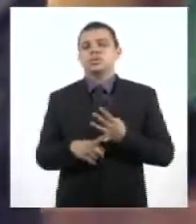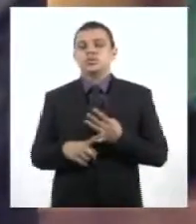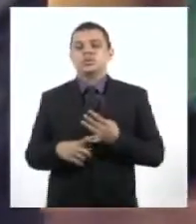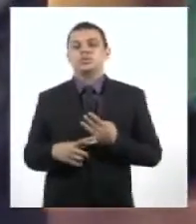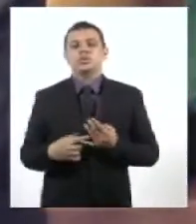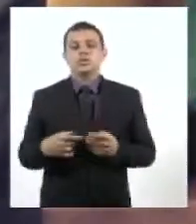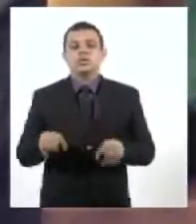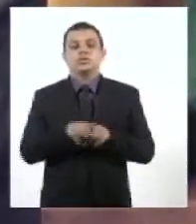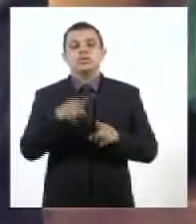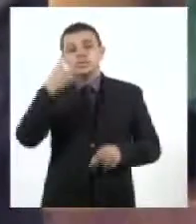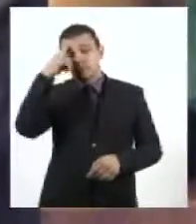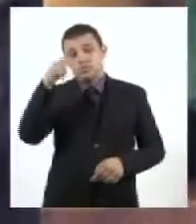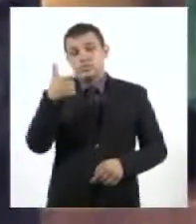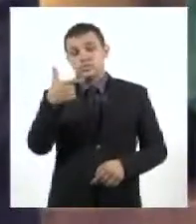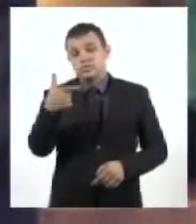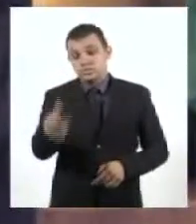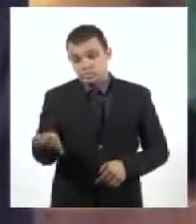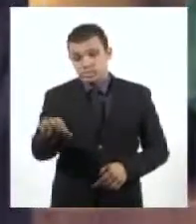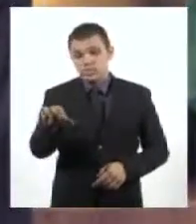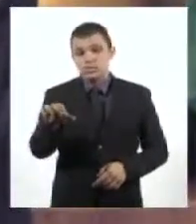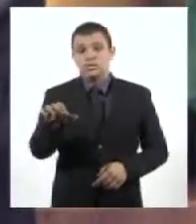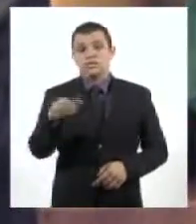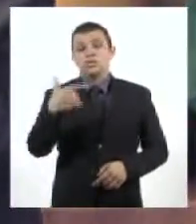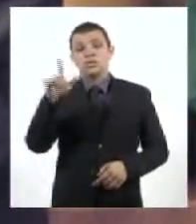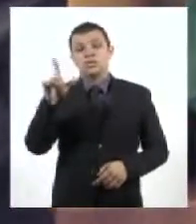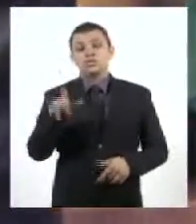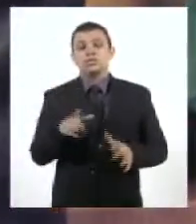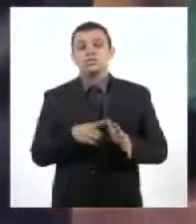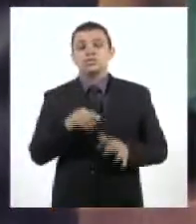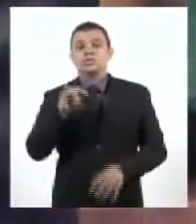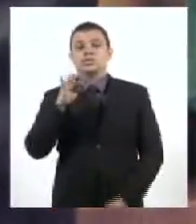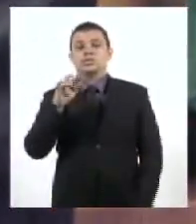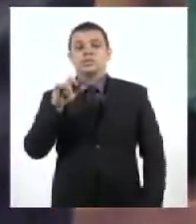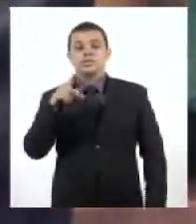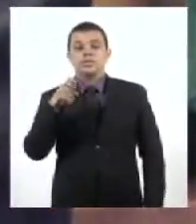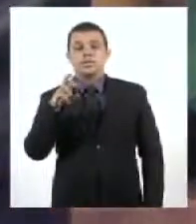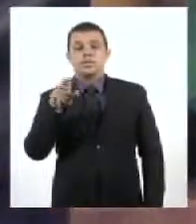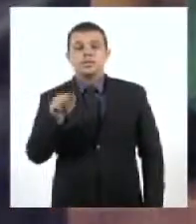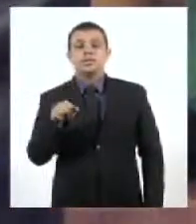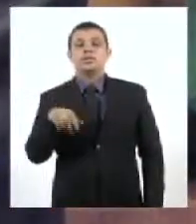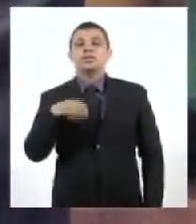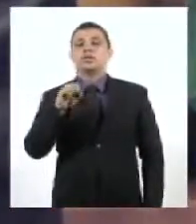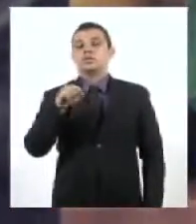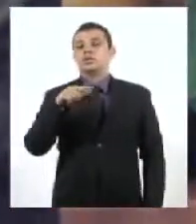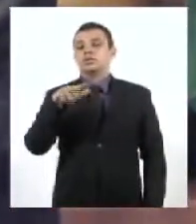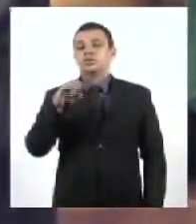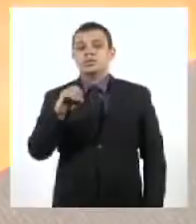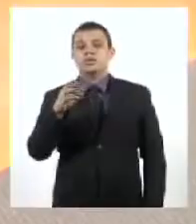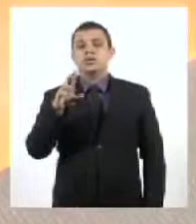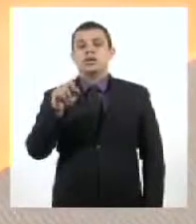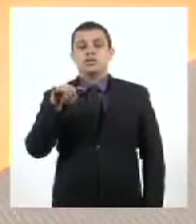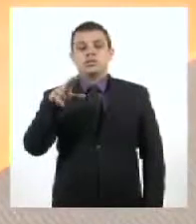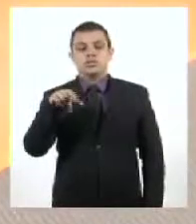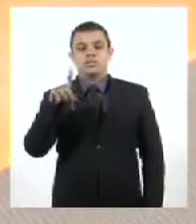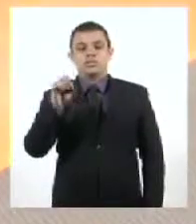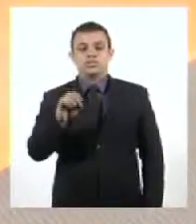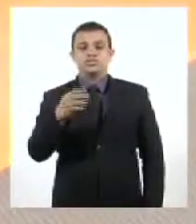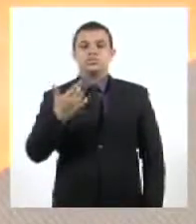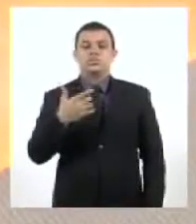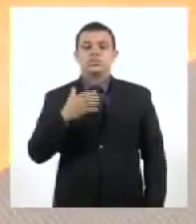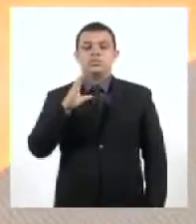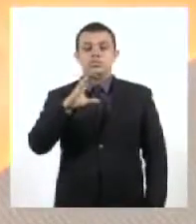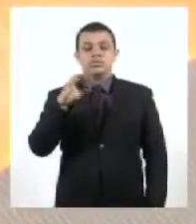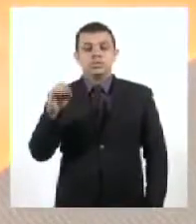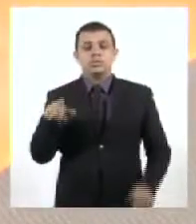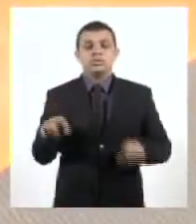4, Itapera, São Raimundo, Cidade Operária, que ele tanto criticou aqui nesta tribuna. Dia 29 de setembro, deputado Wellington,